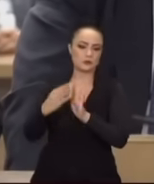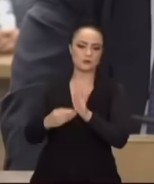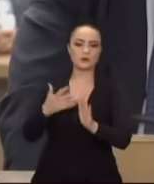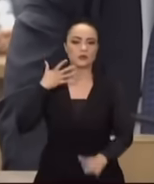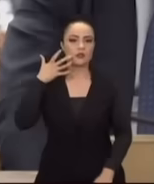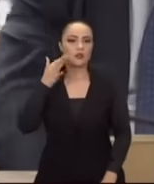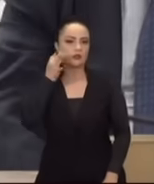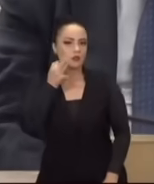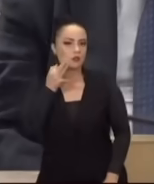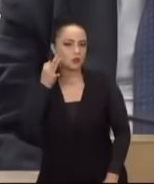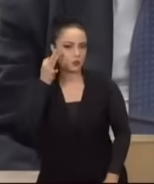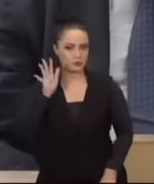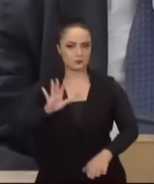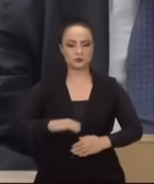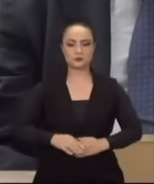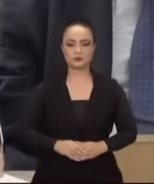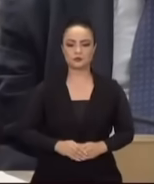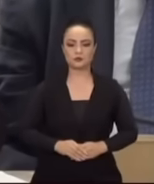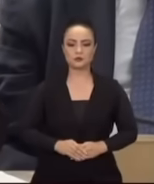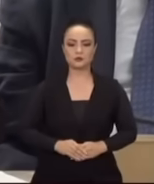senhor Flávio Dino.